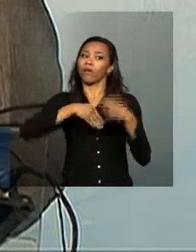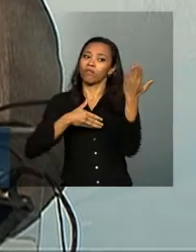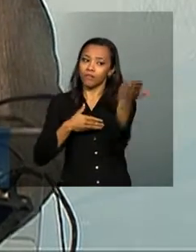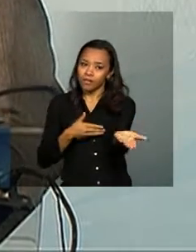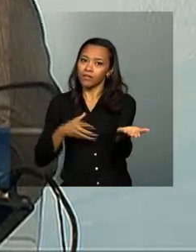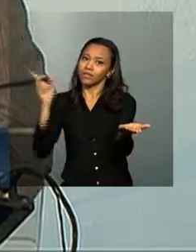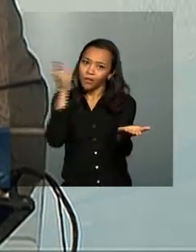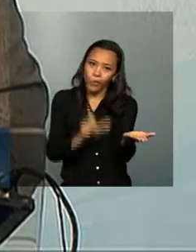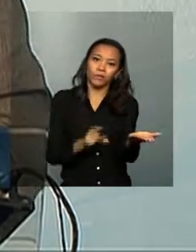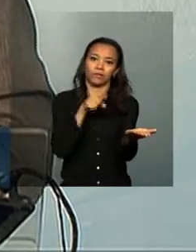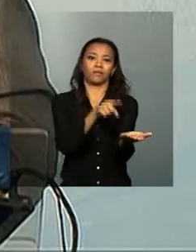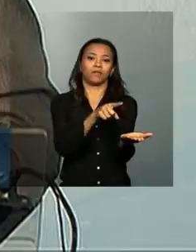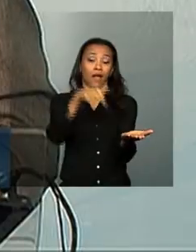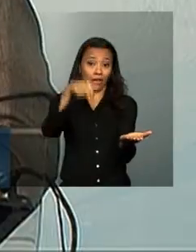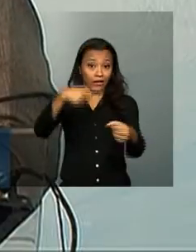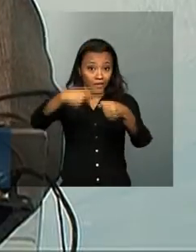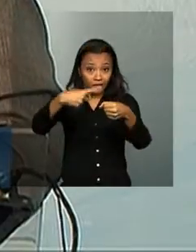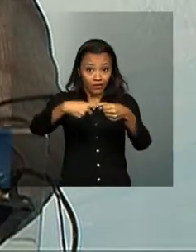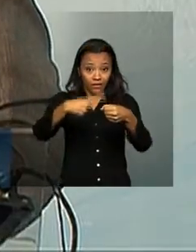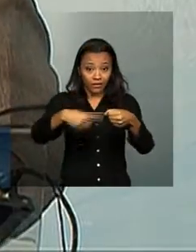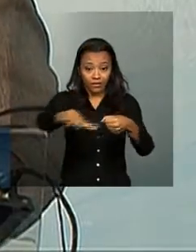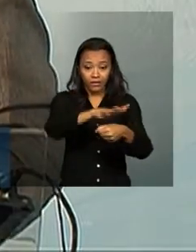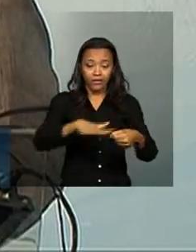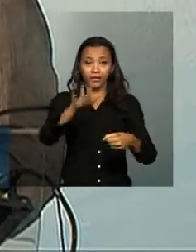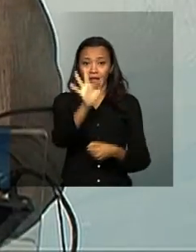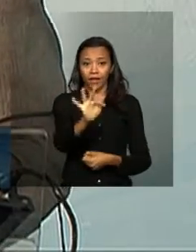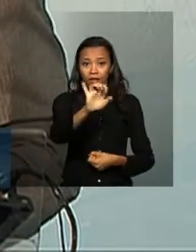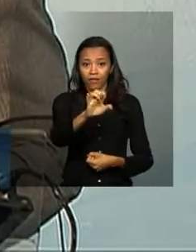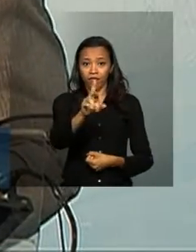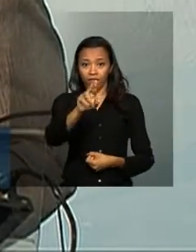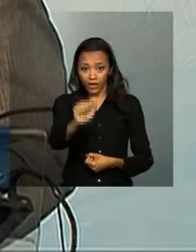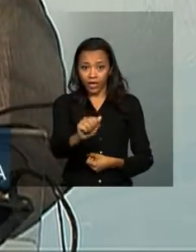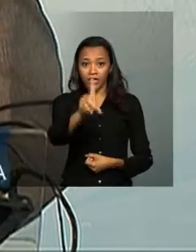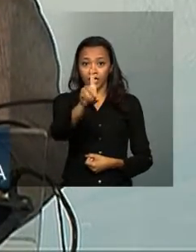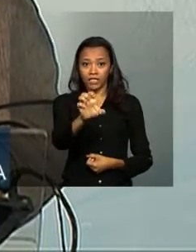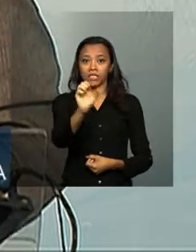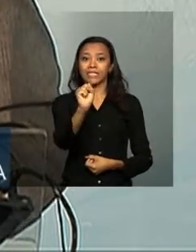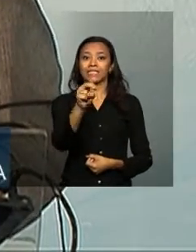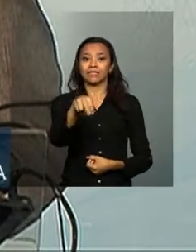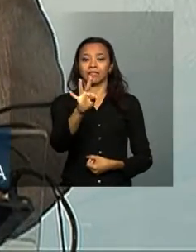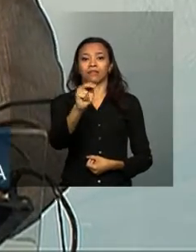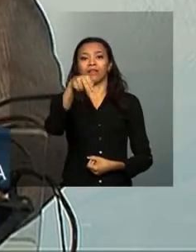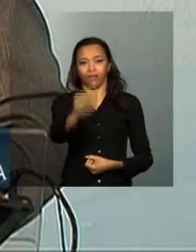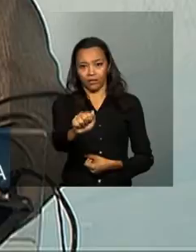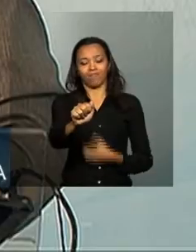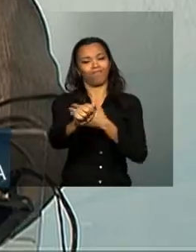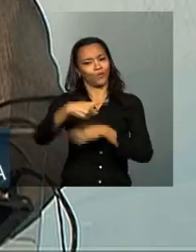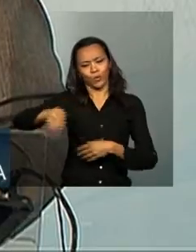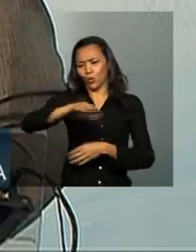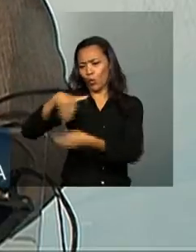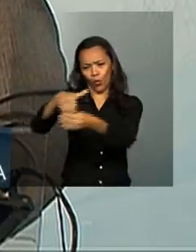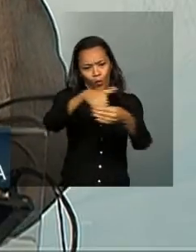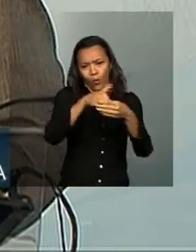bem a eleição aqui em Feira de Santana. Eu ganhei muito bem a eleição em Feira de Santana. E eu não tenho dúvida,